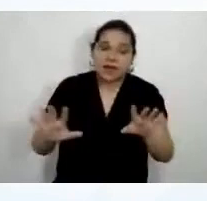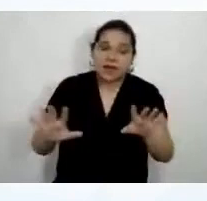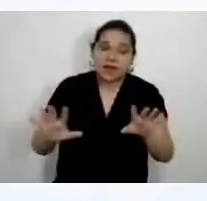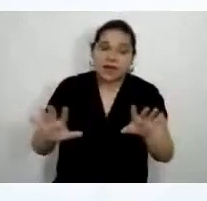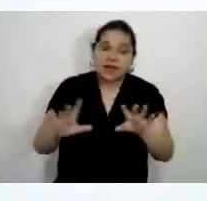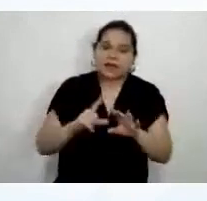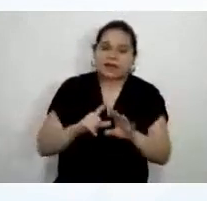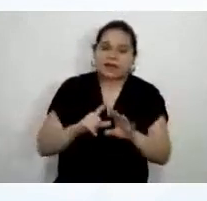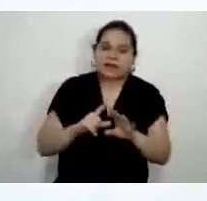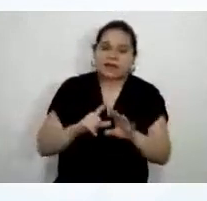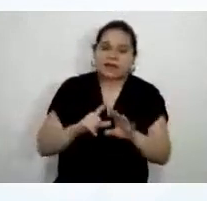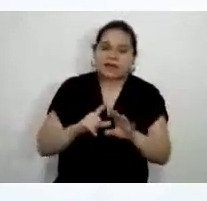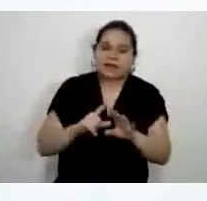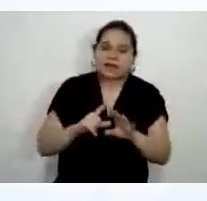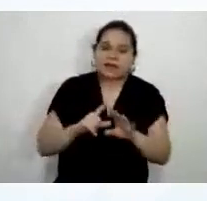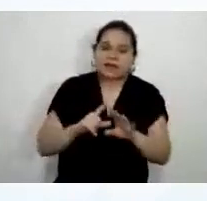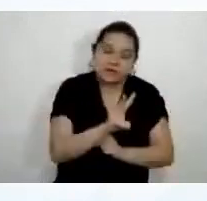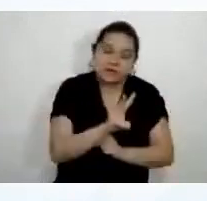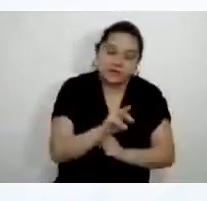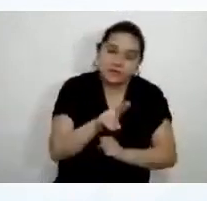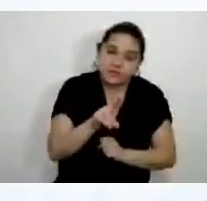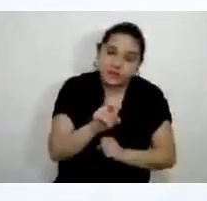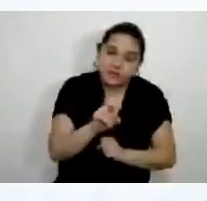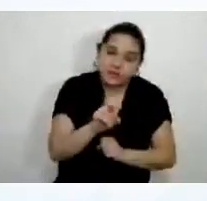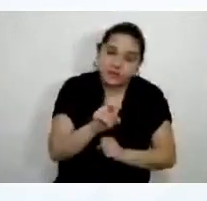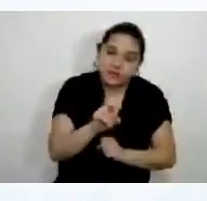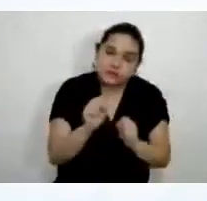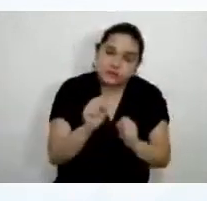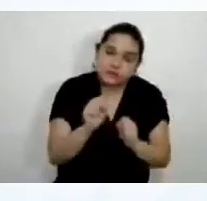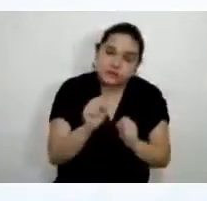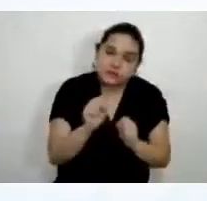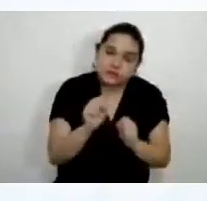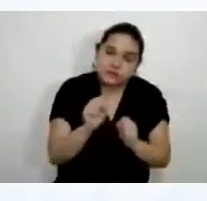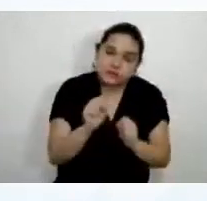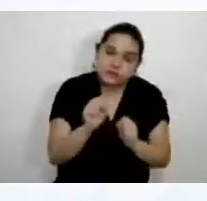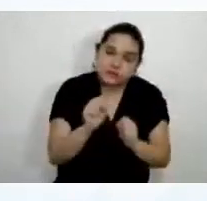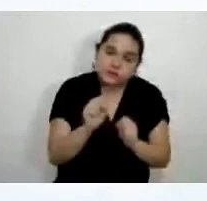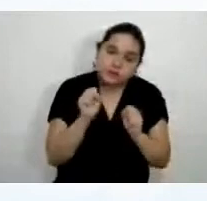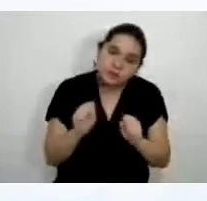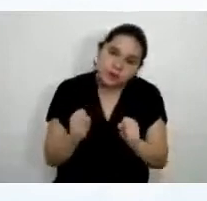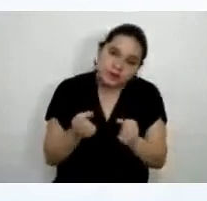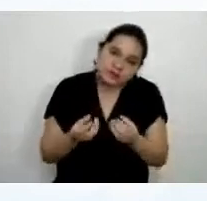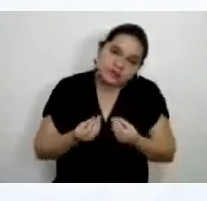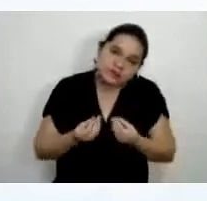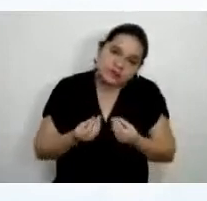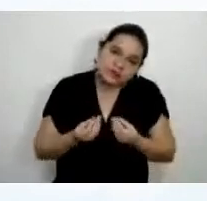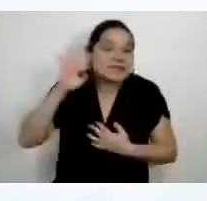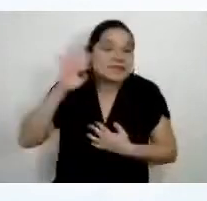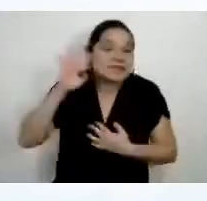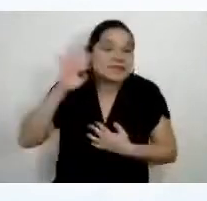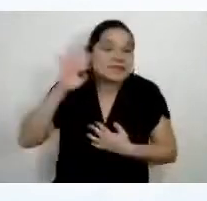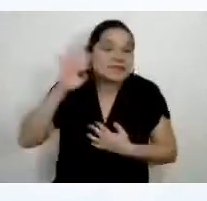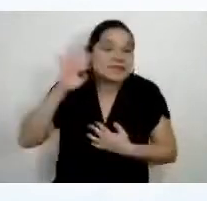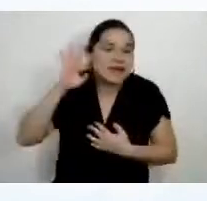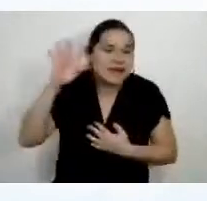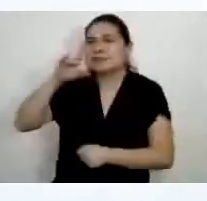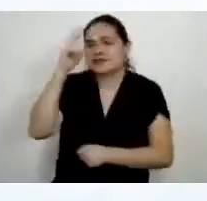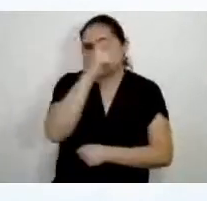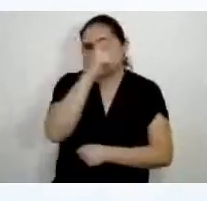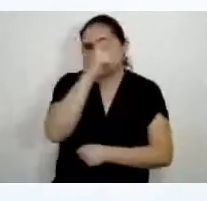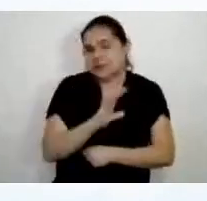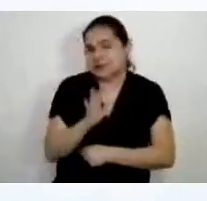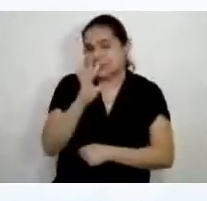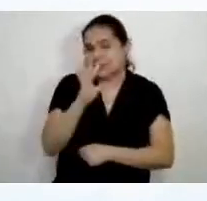que esse pedaço de vírus causasse isso, mas é teoricamente difícil disso acontecer. Porém, a gente nunca sabe.